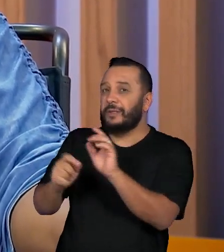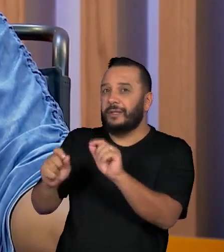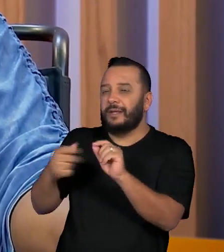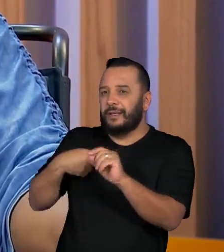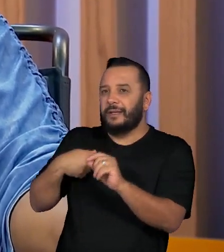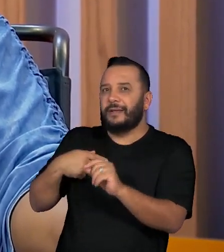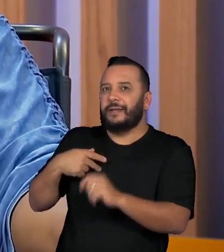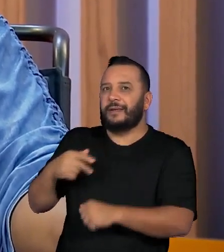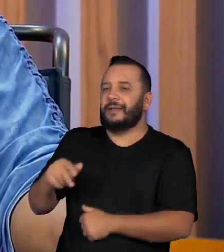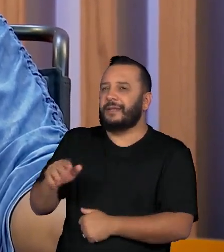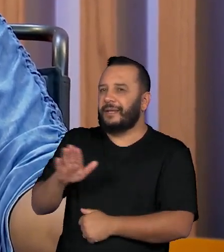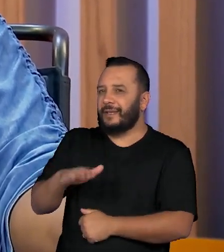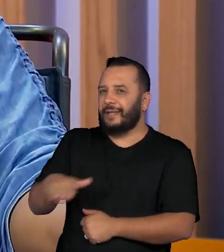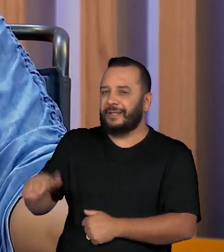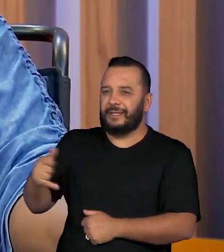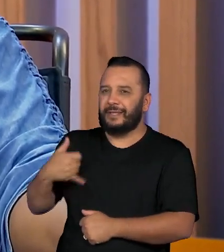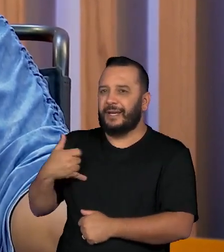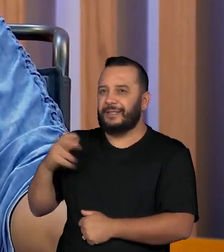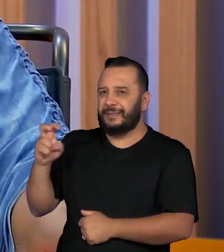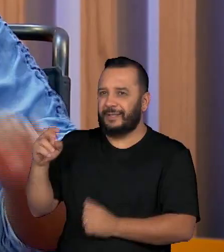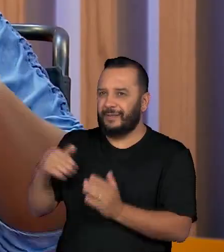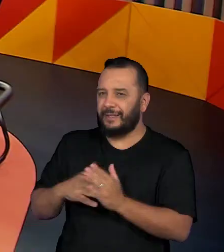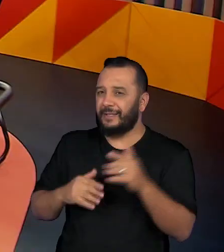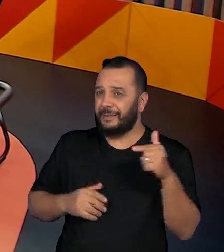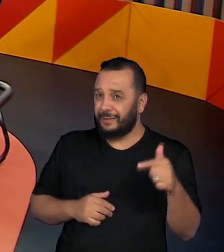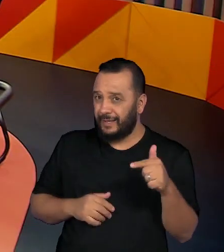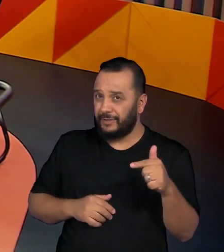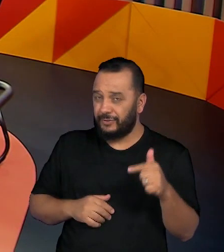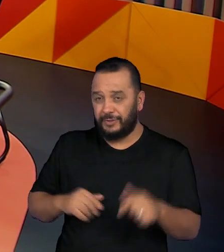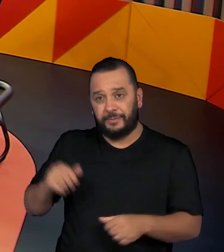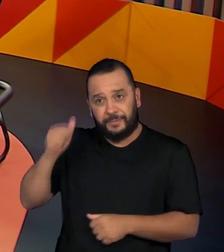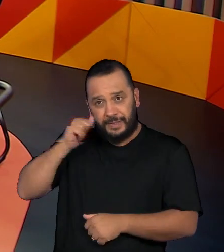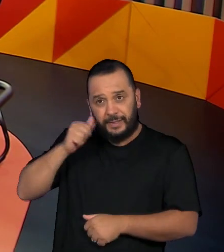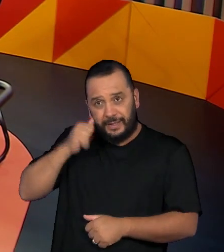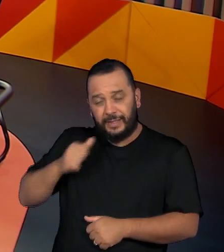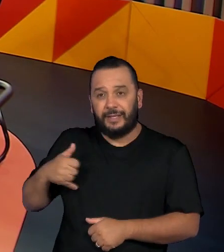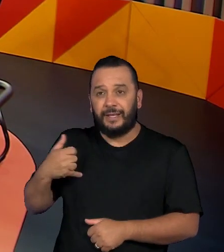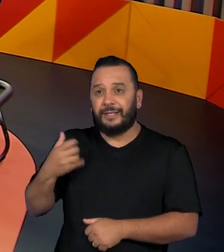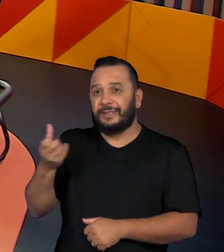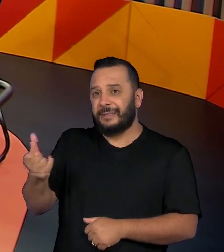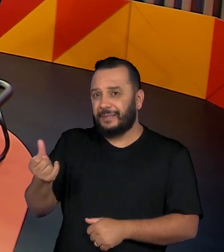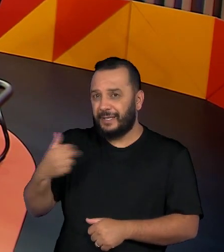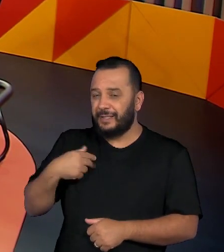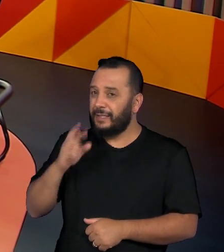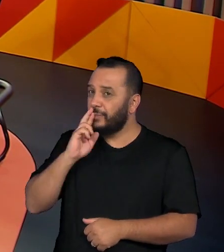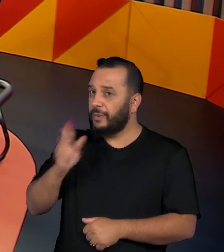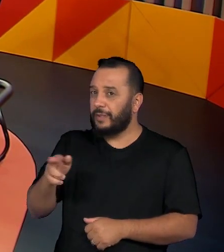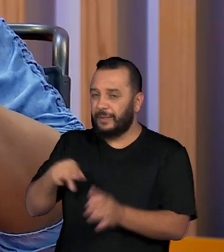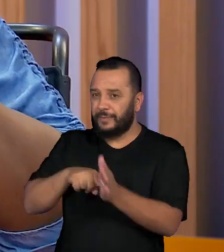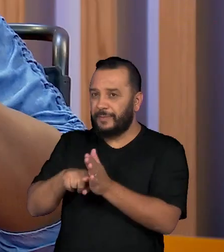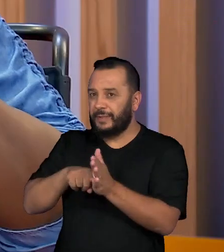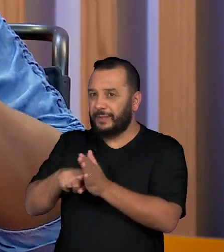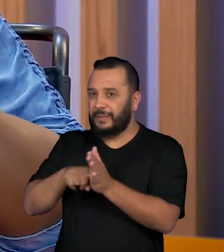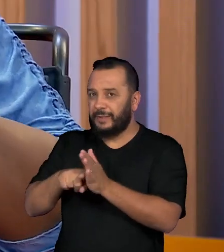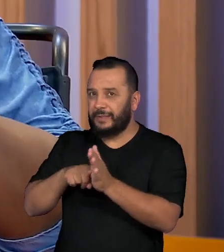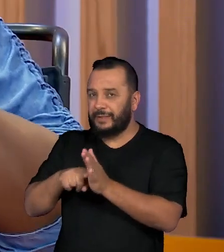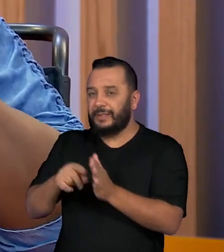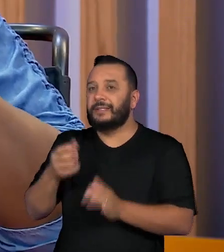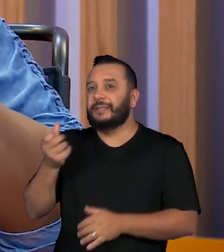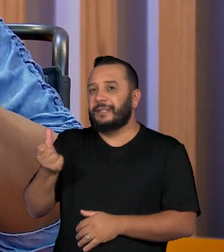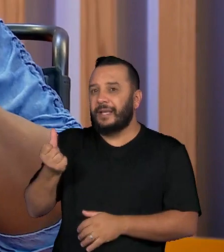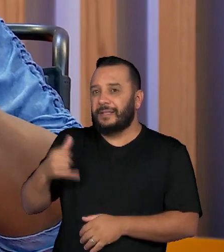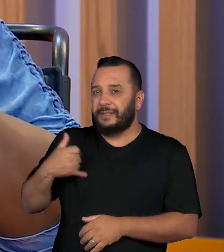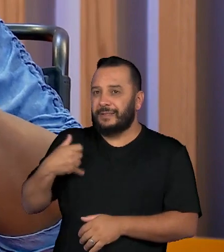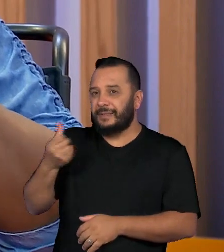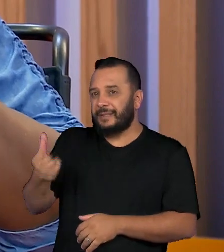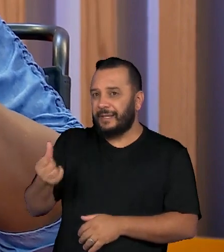feitas com crianças entre 5 e 7 anos. Meninas de 6 anos responderam uma pesquisa que com 6 anos elas